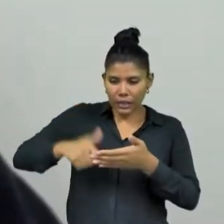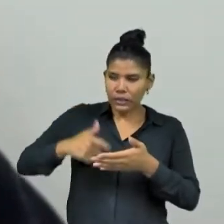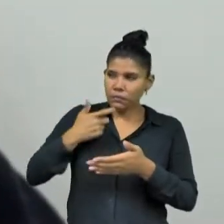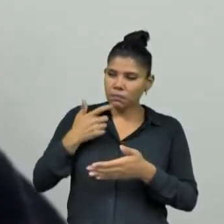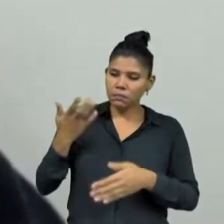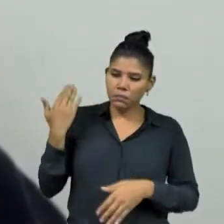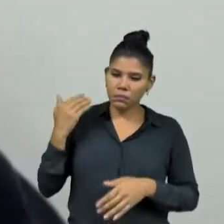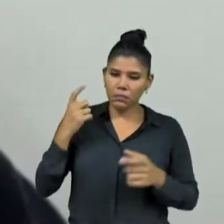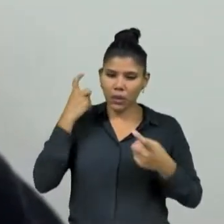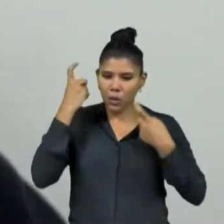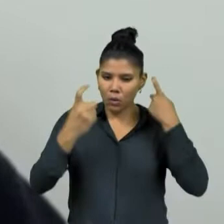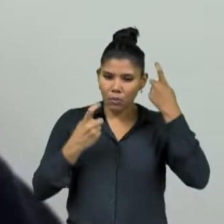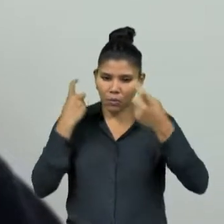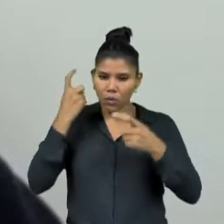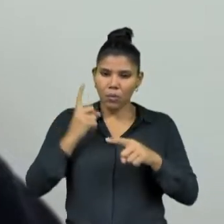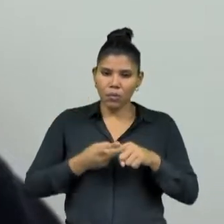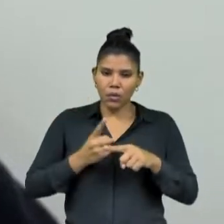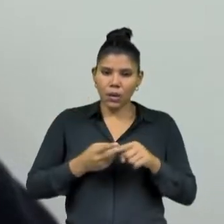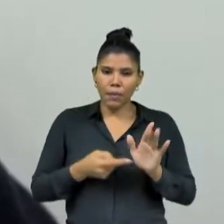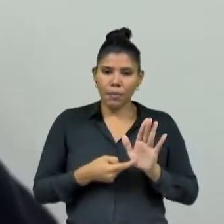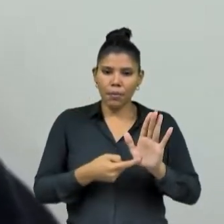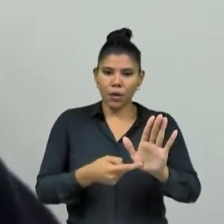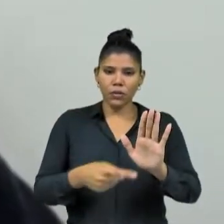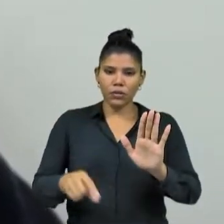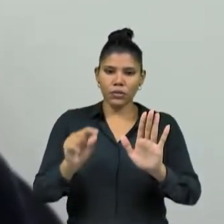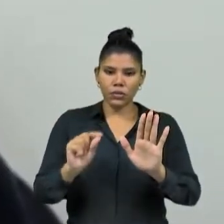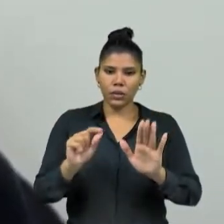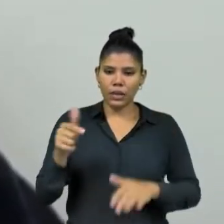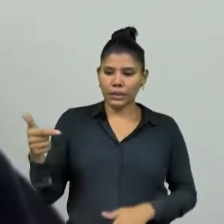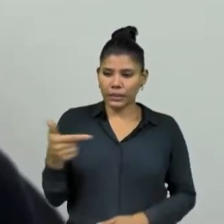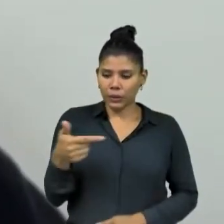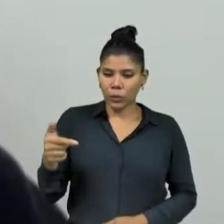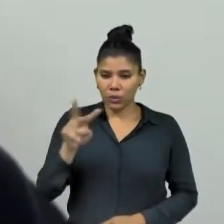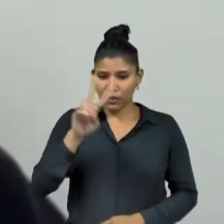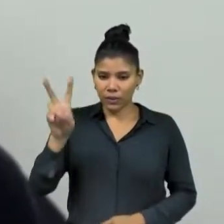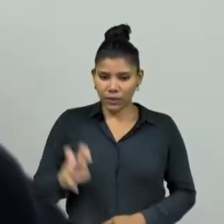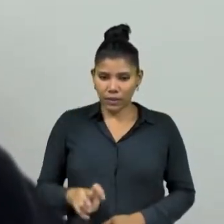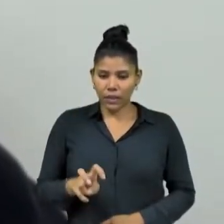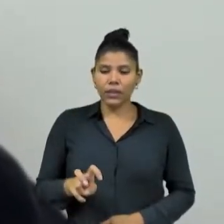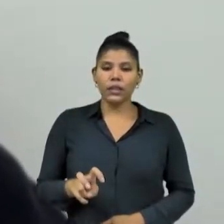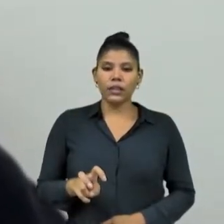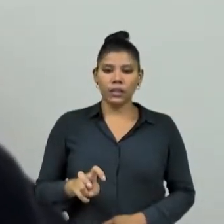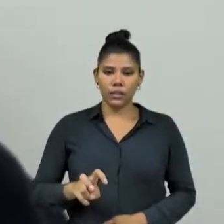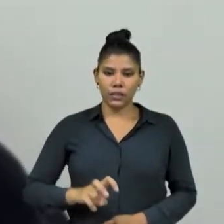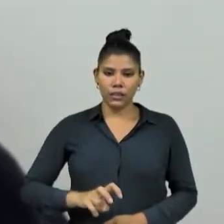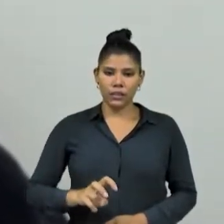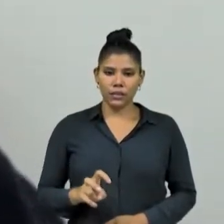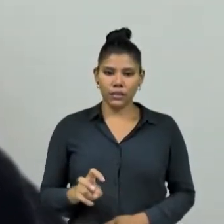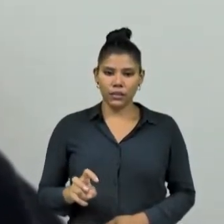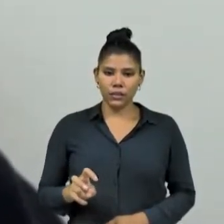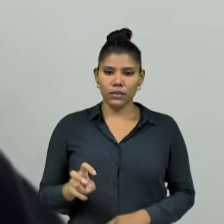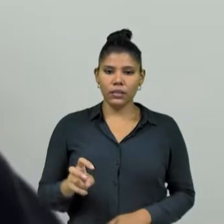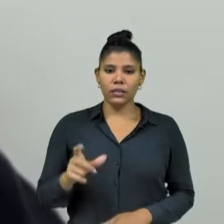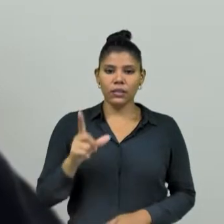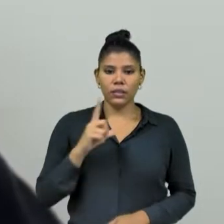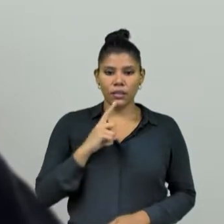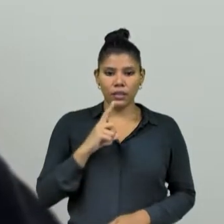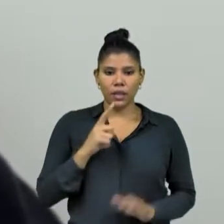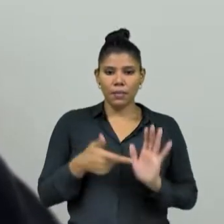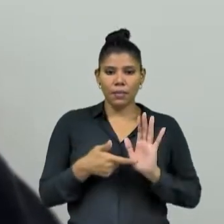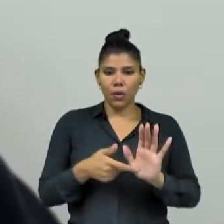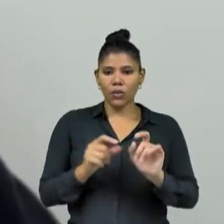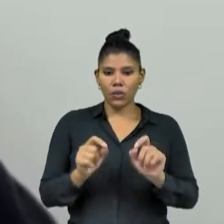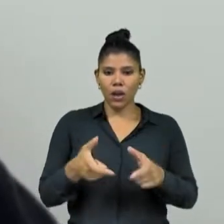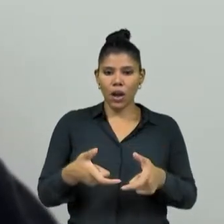porque ela significa a segunda coleta seguida na qual há aumento